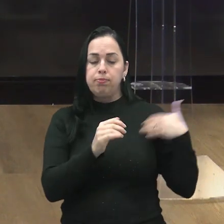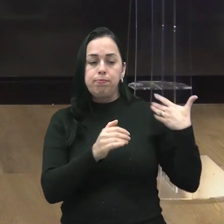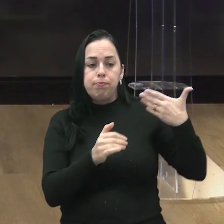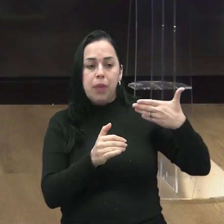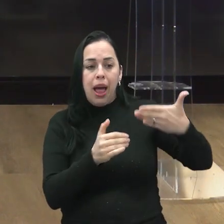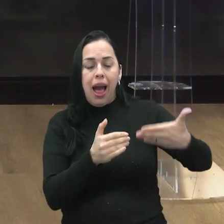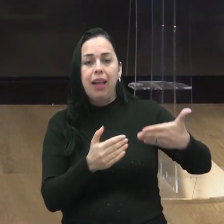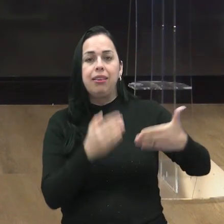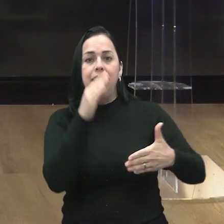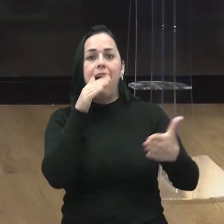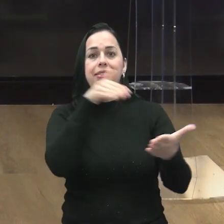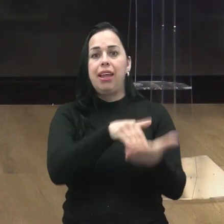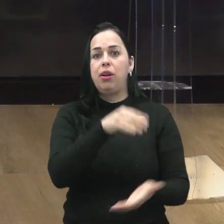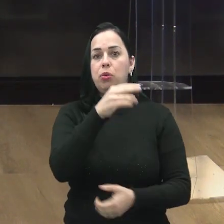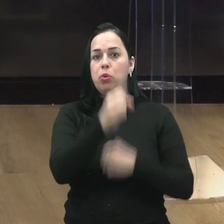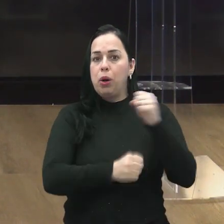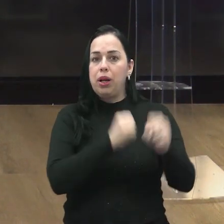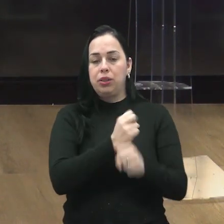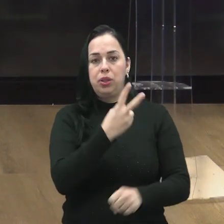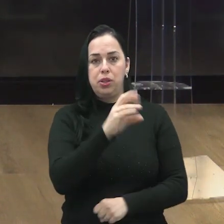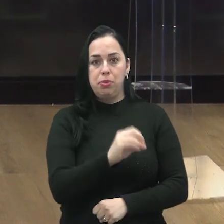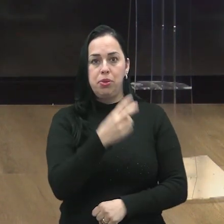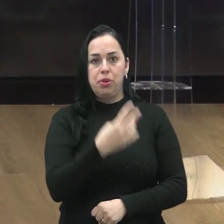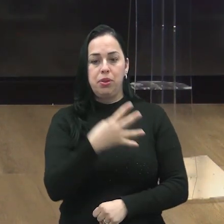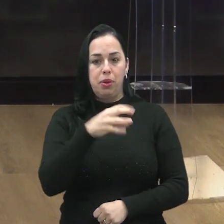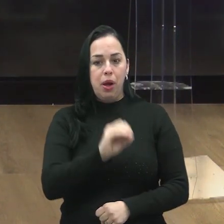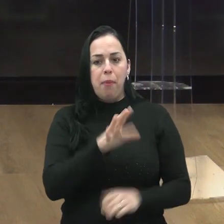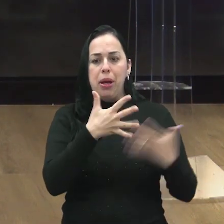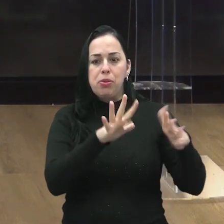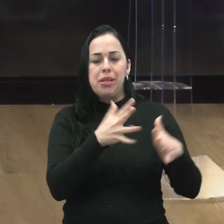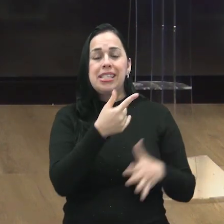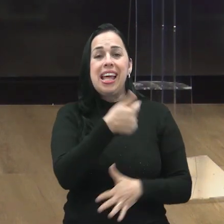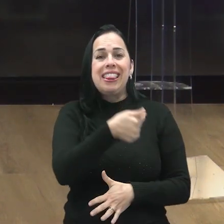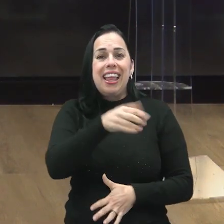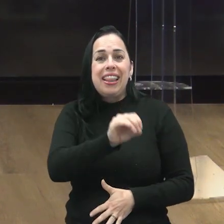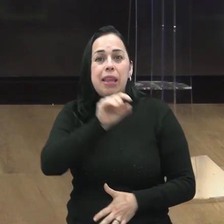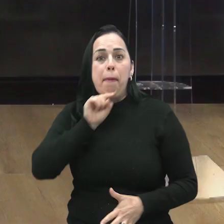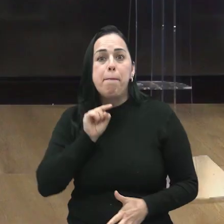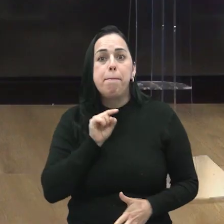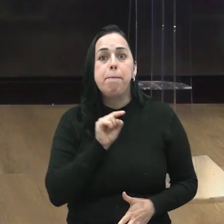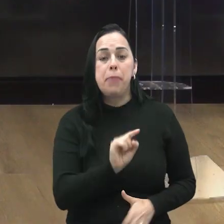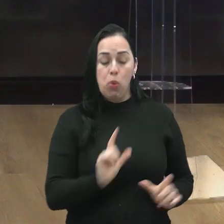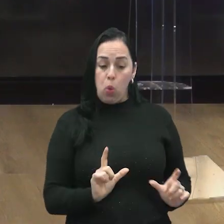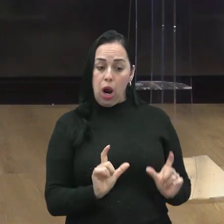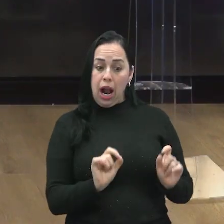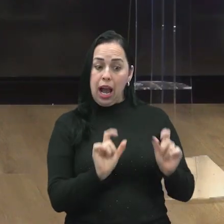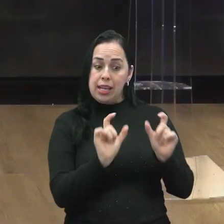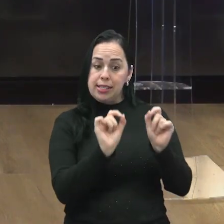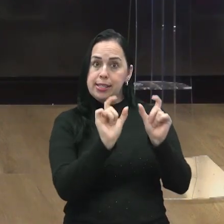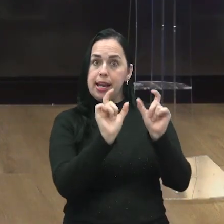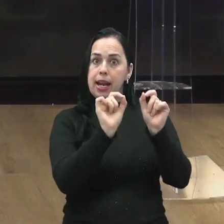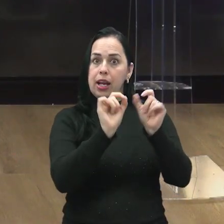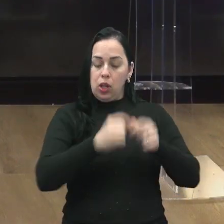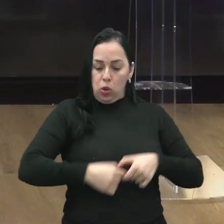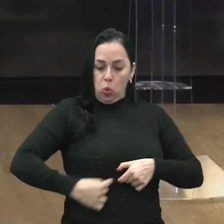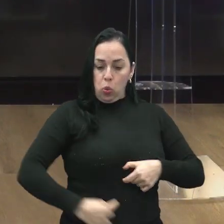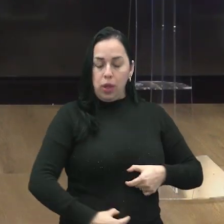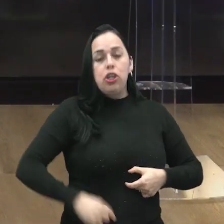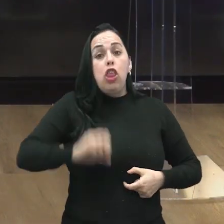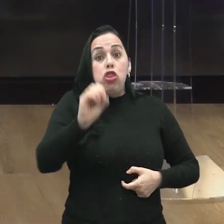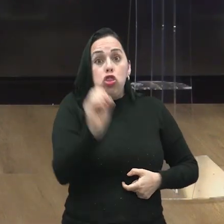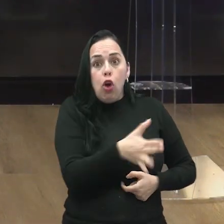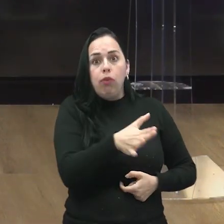2040, 70 mil novos casos de câncer coloretal devem ser registrados por ano no país. Essas e